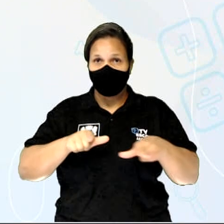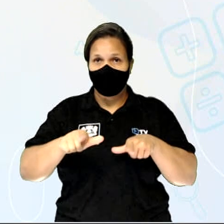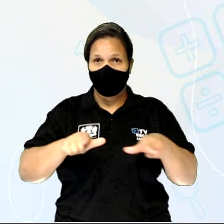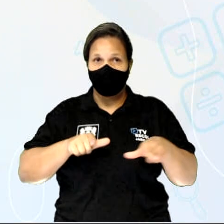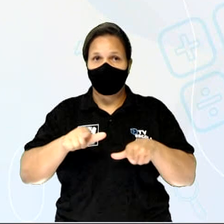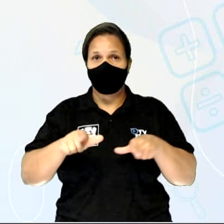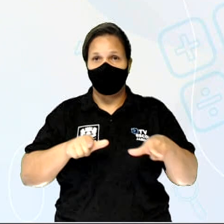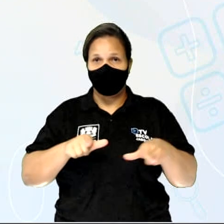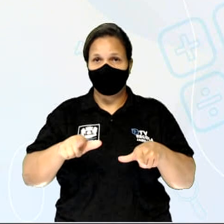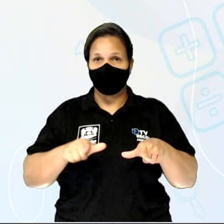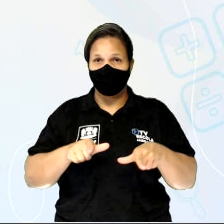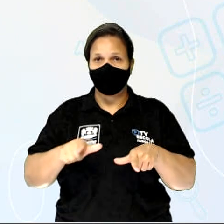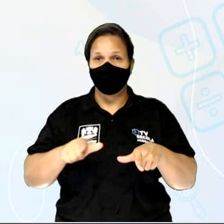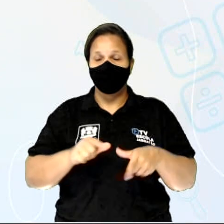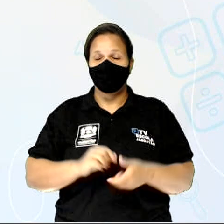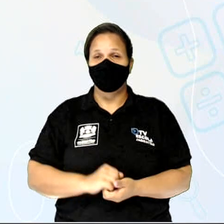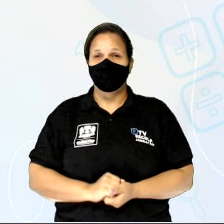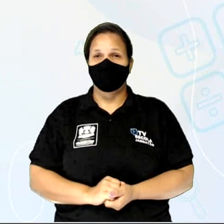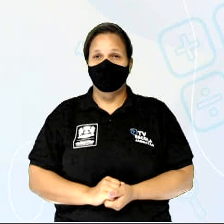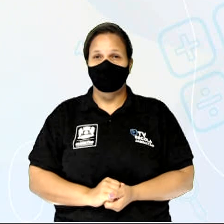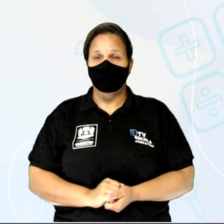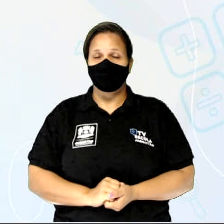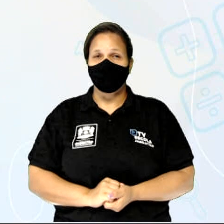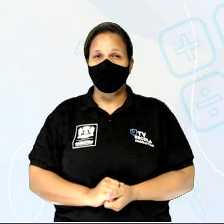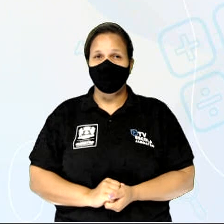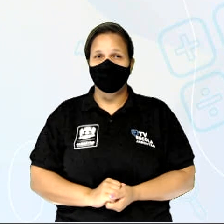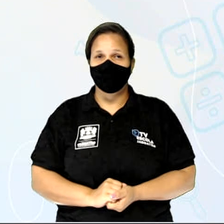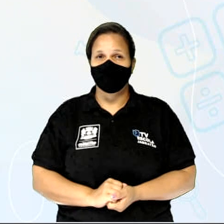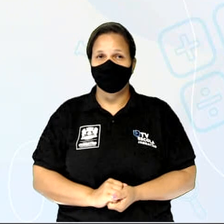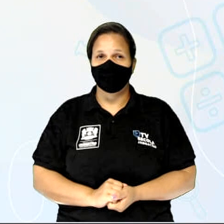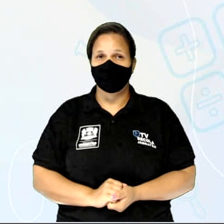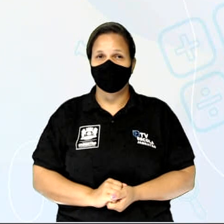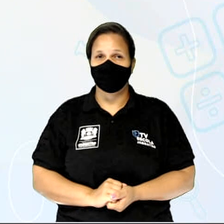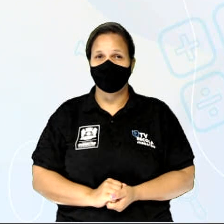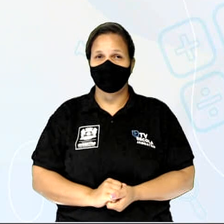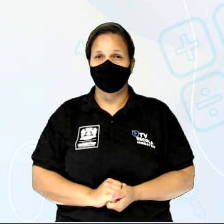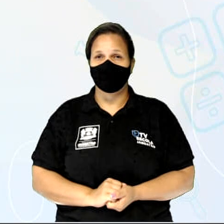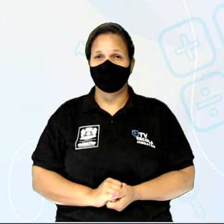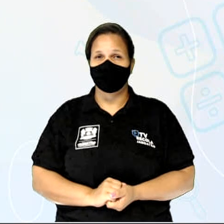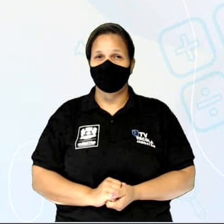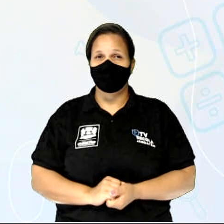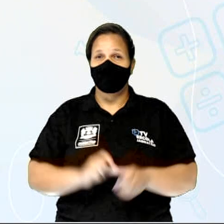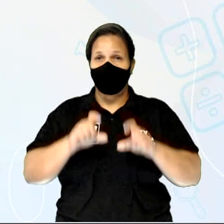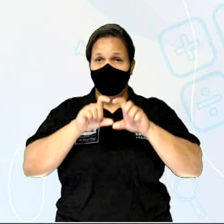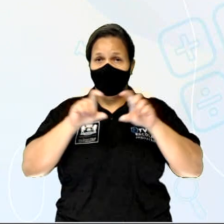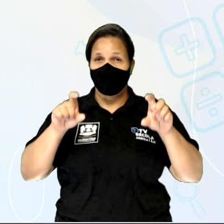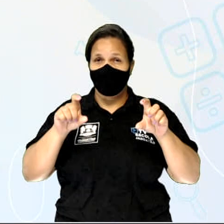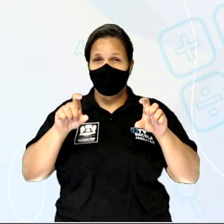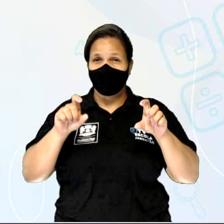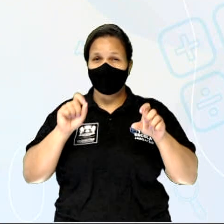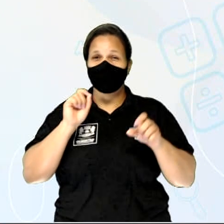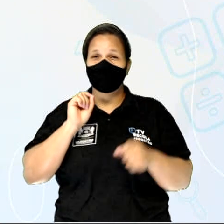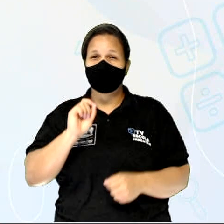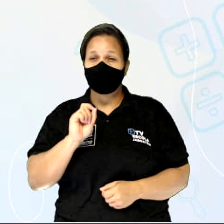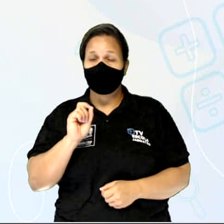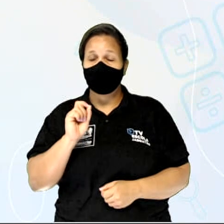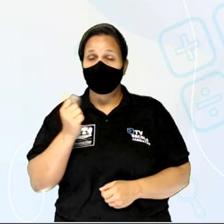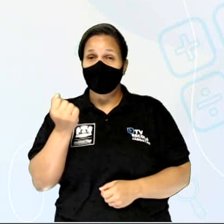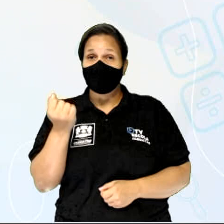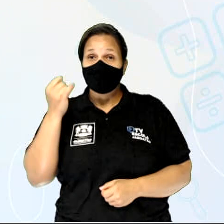she comes to Pernambuco, she will visit me. Ou seja, se ela vier para